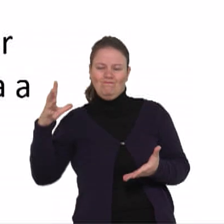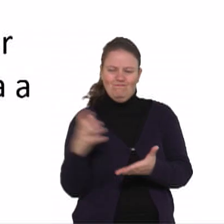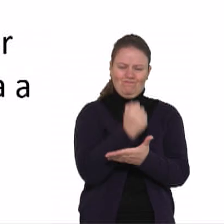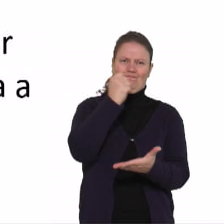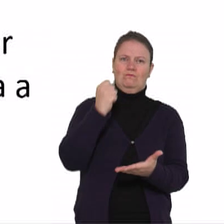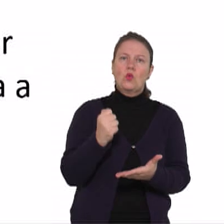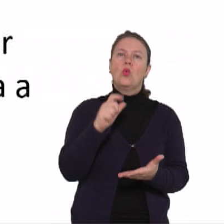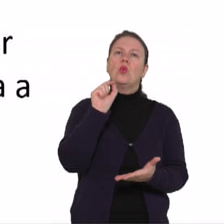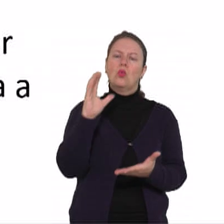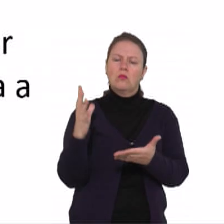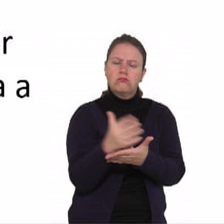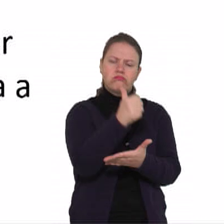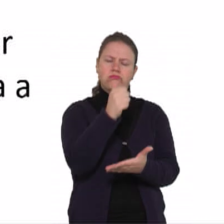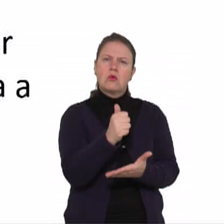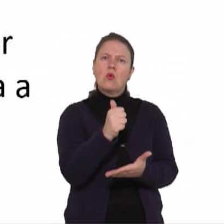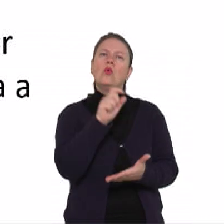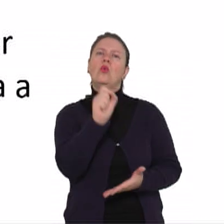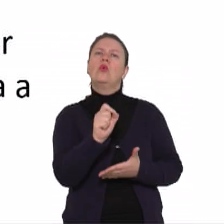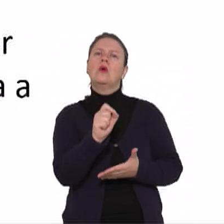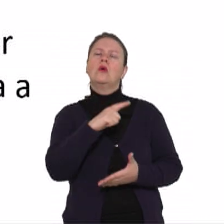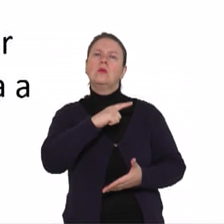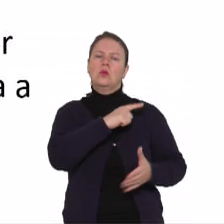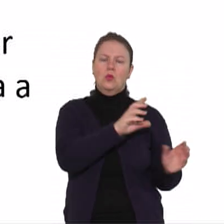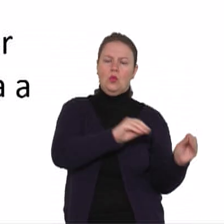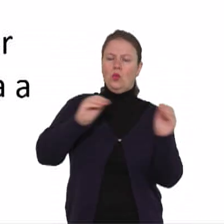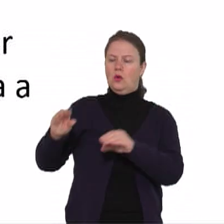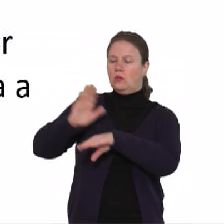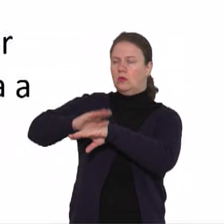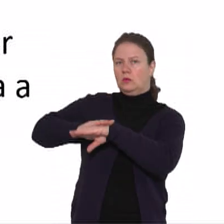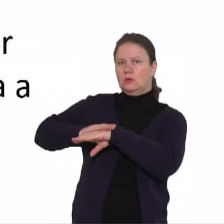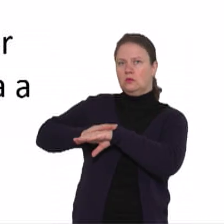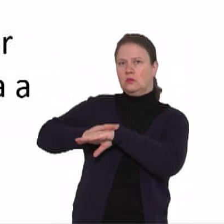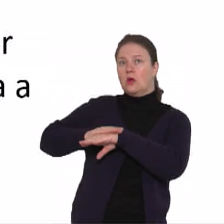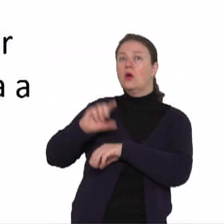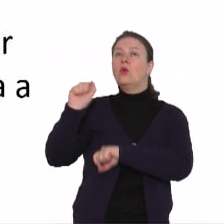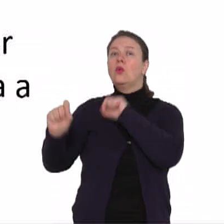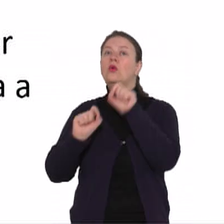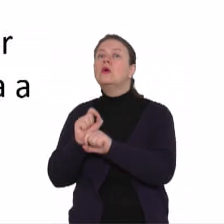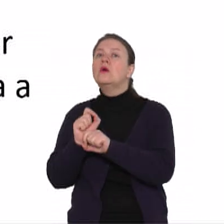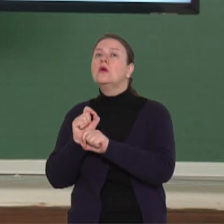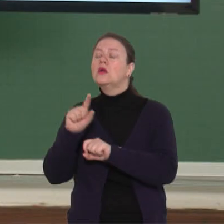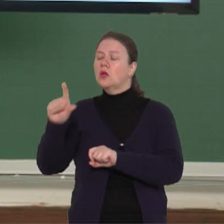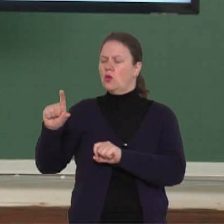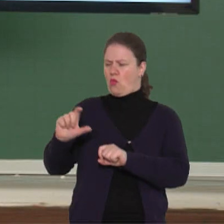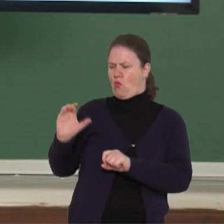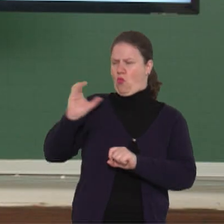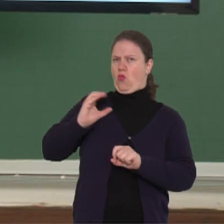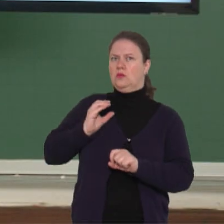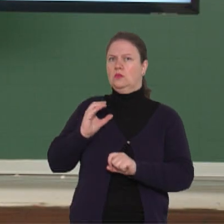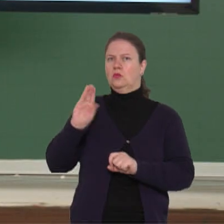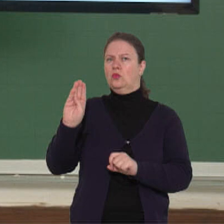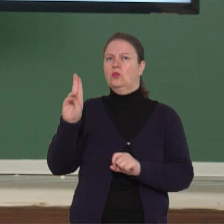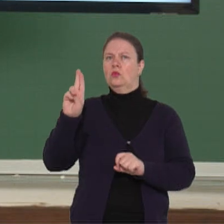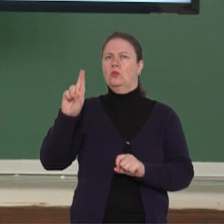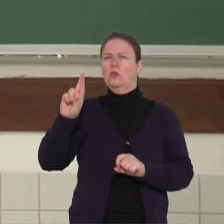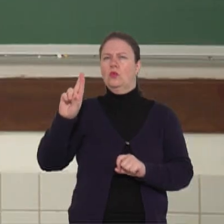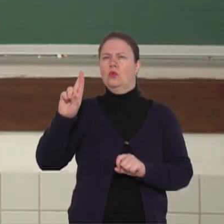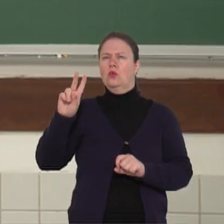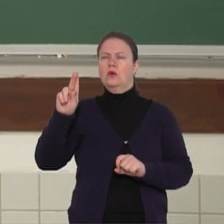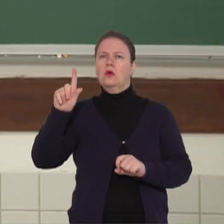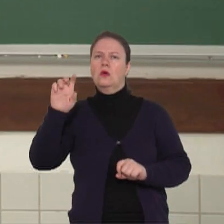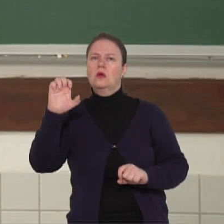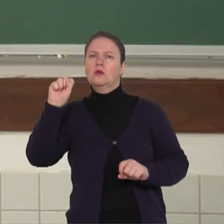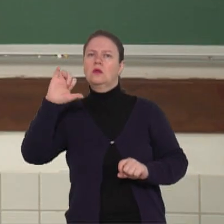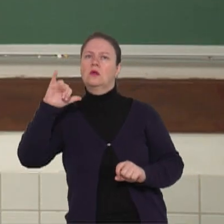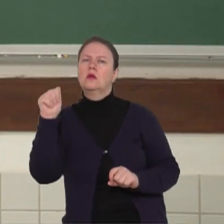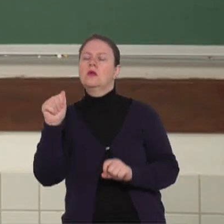os jacobinos, o poder passou para a mão de um grupo que era representado pela alta burguesia. Então a gente também já vai ver aí que a alta burguesia vai